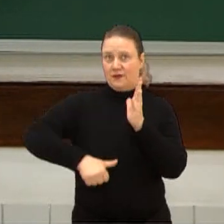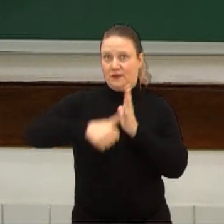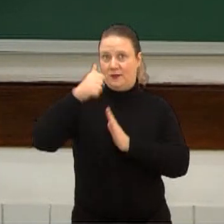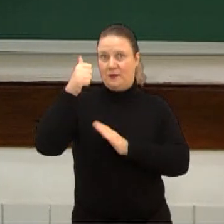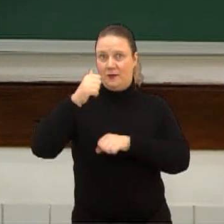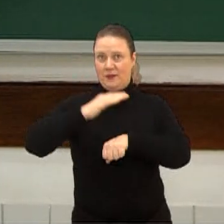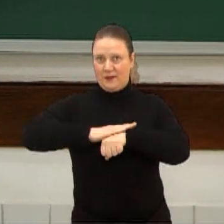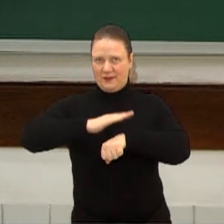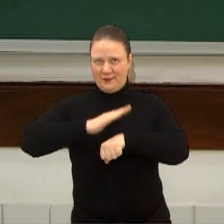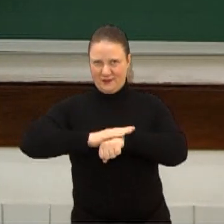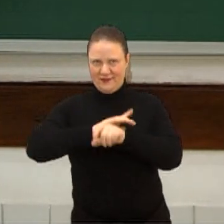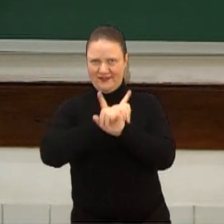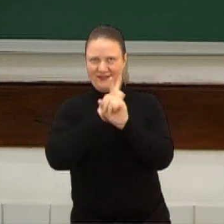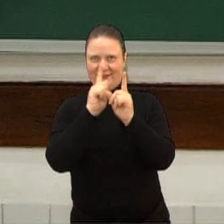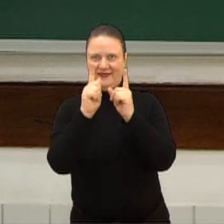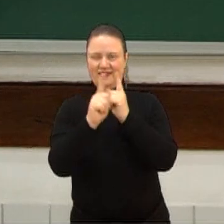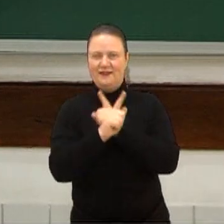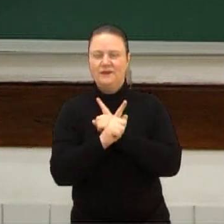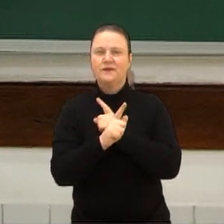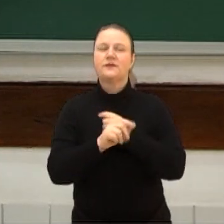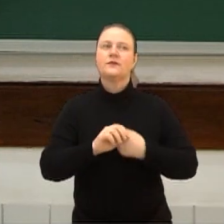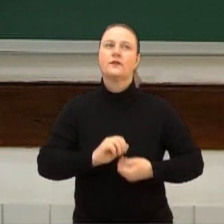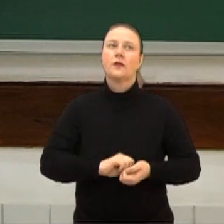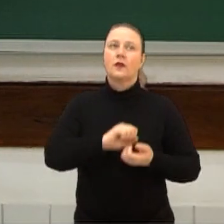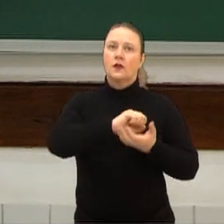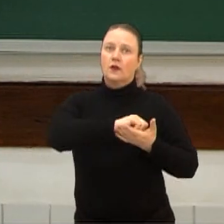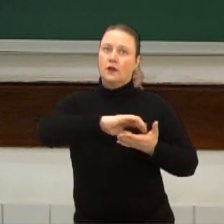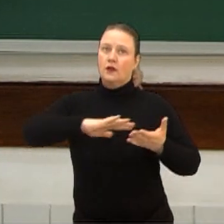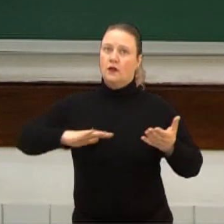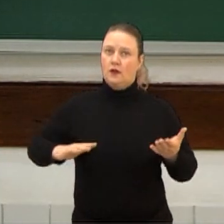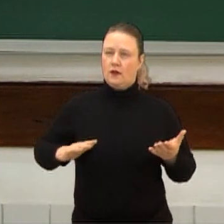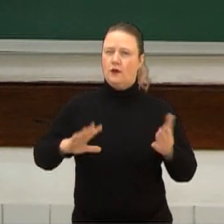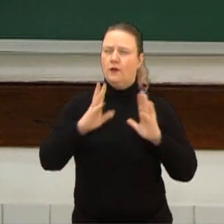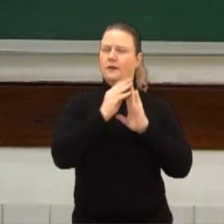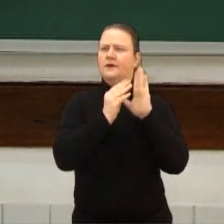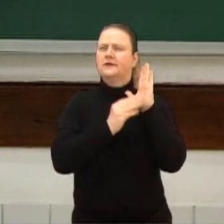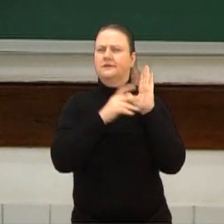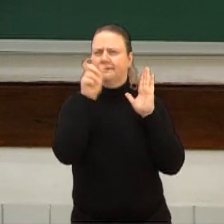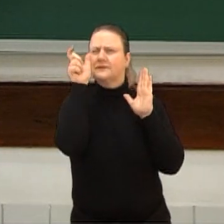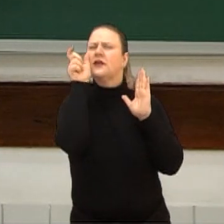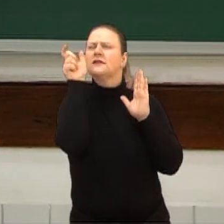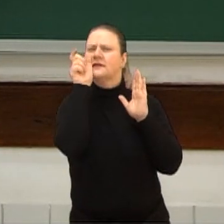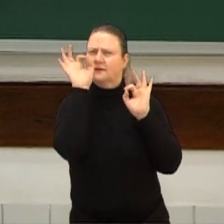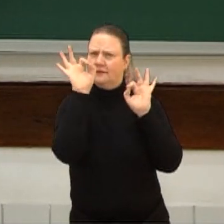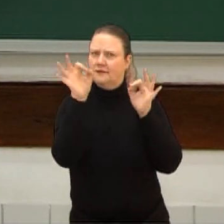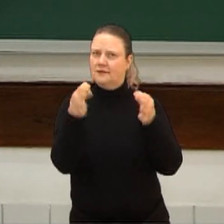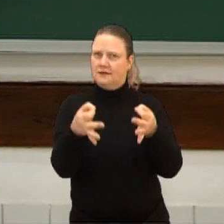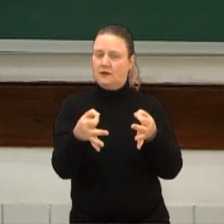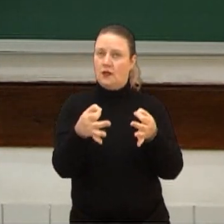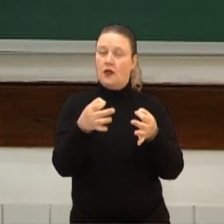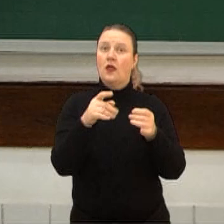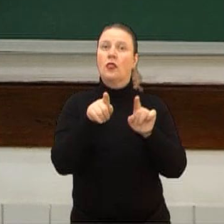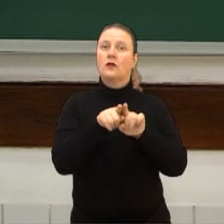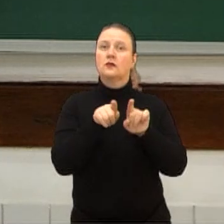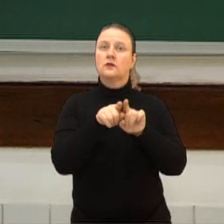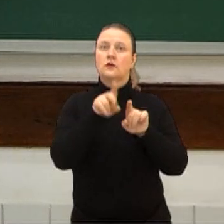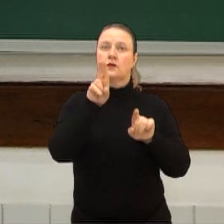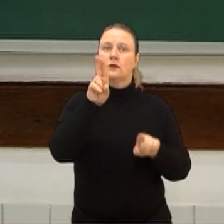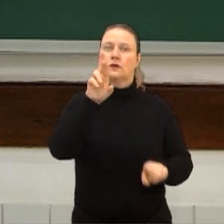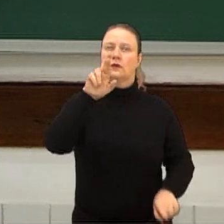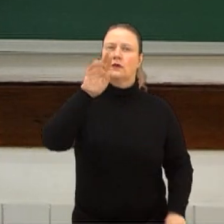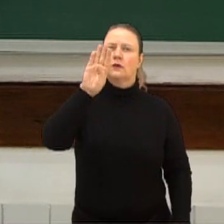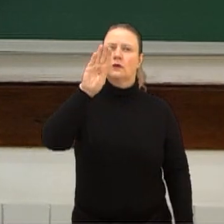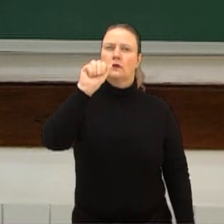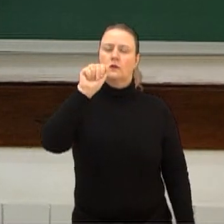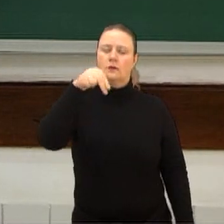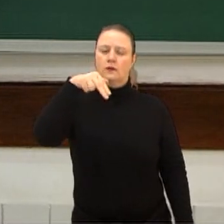nosso encontro de hoje em Geografia, que vai ser sobre uma atividade e um conteúdo bem interessante. Vai ser sobre a urbanização e o processo da